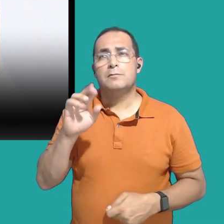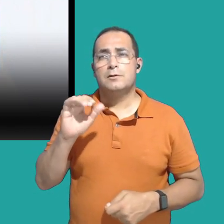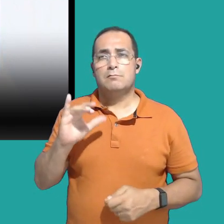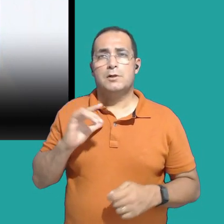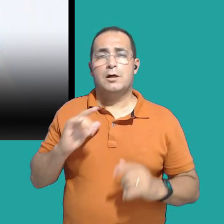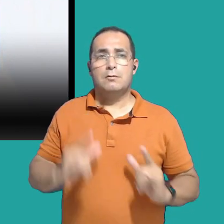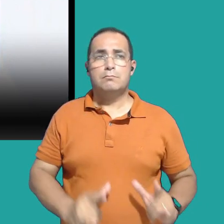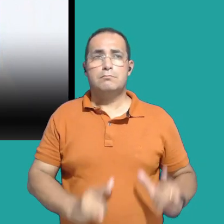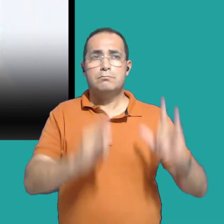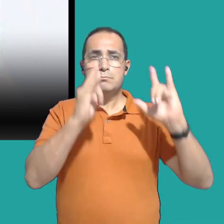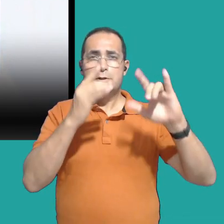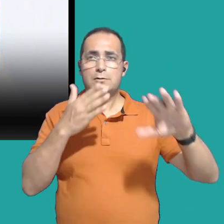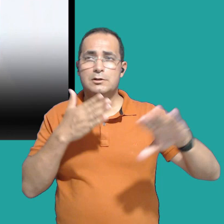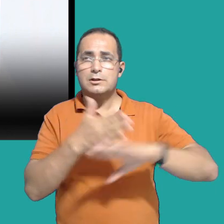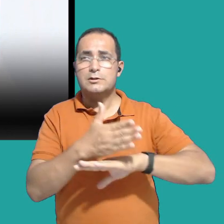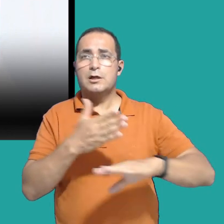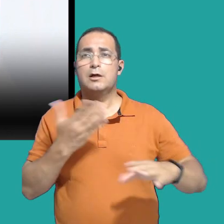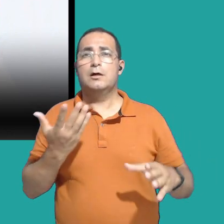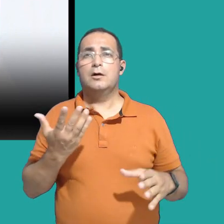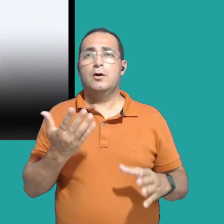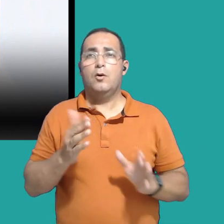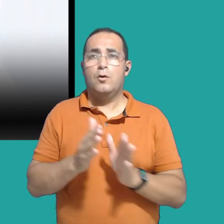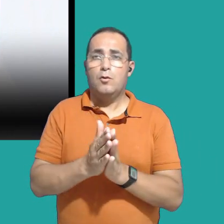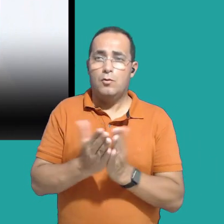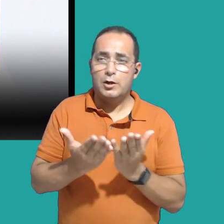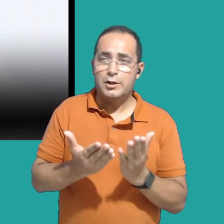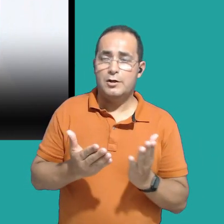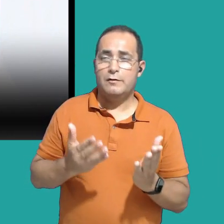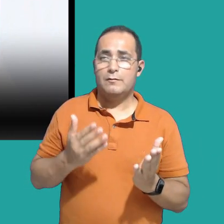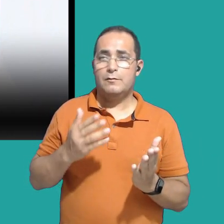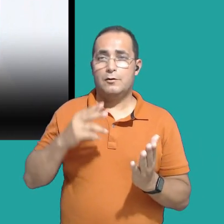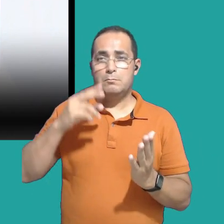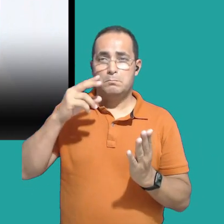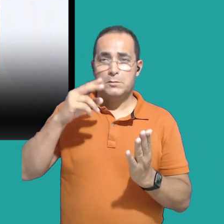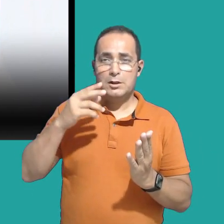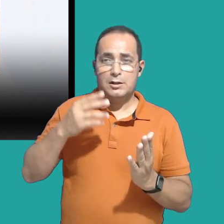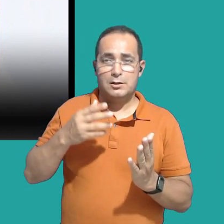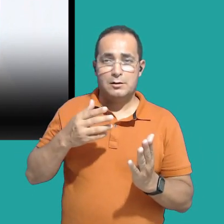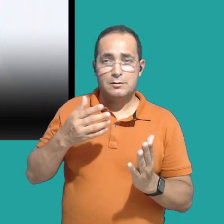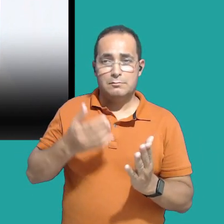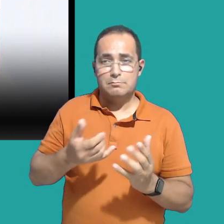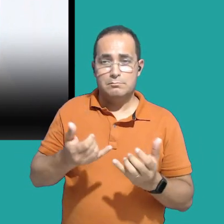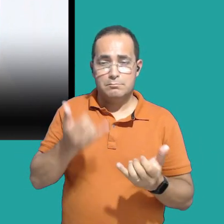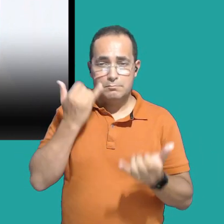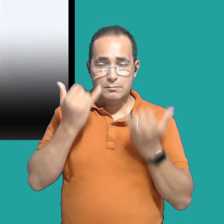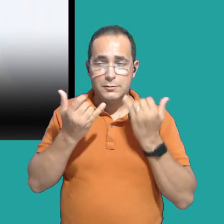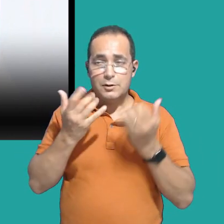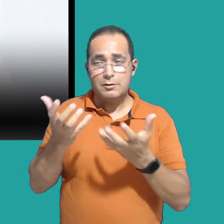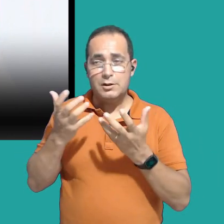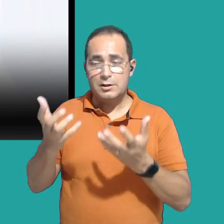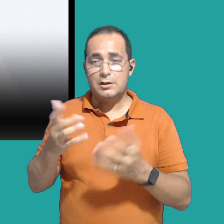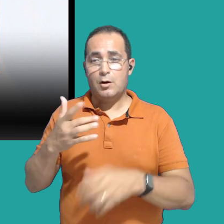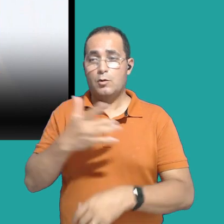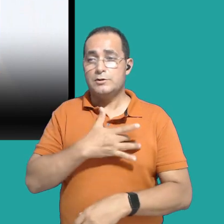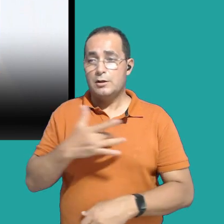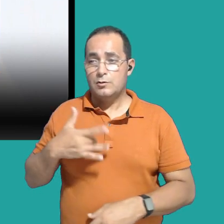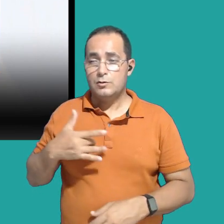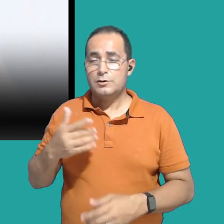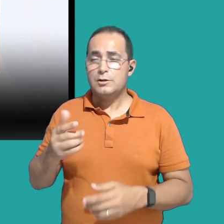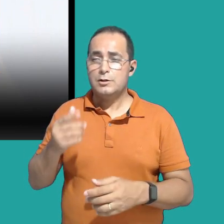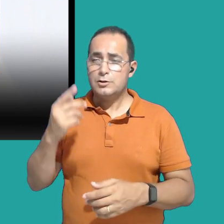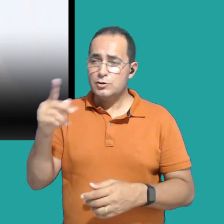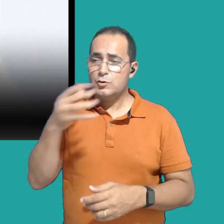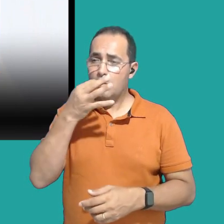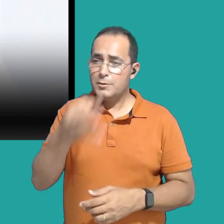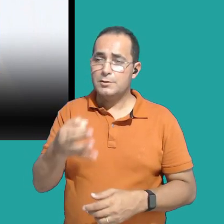precisa, Fabrícia, para acessar um prédio, para acessar um livro ou um serviço de saúde? Assim, eu